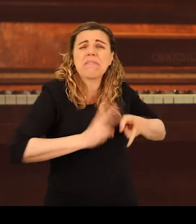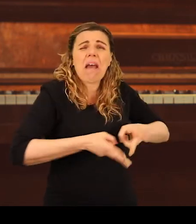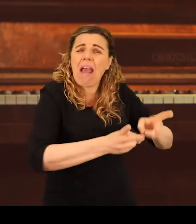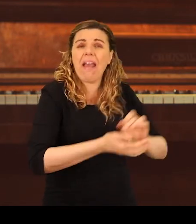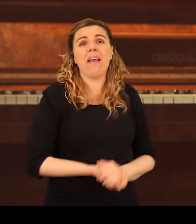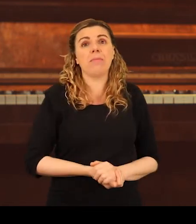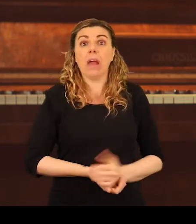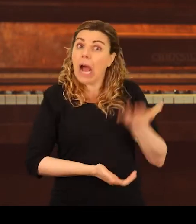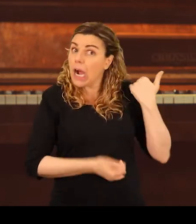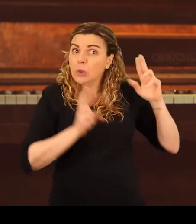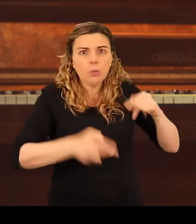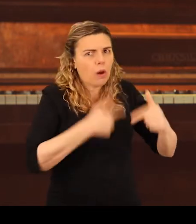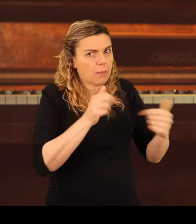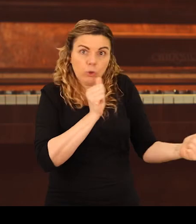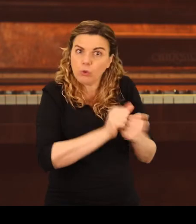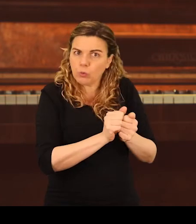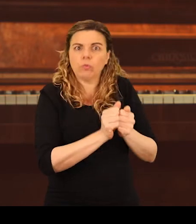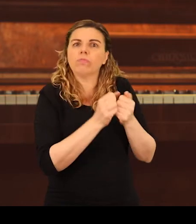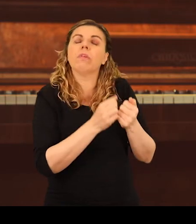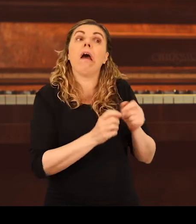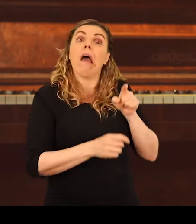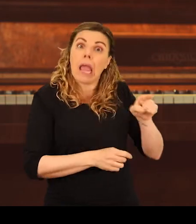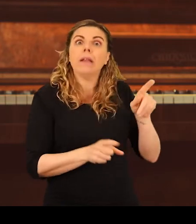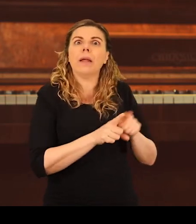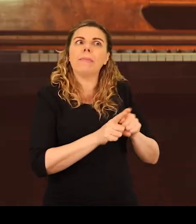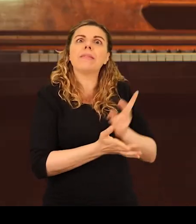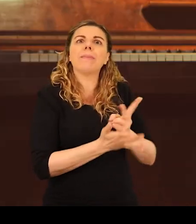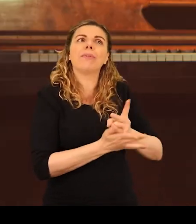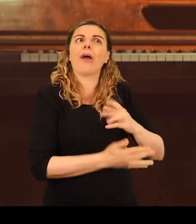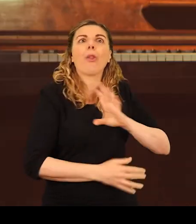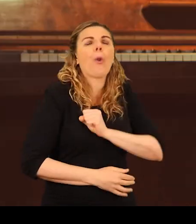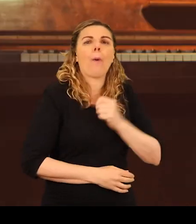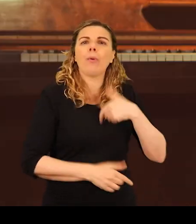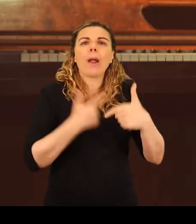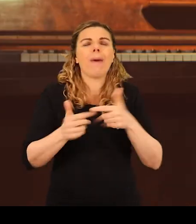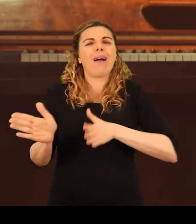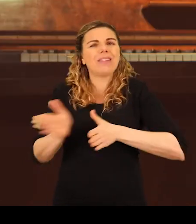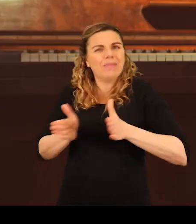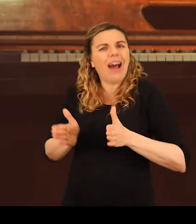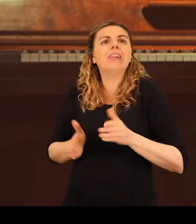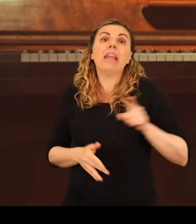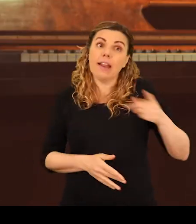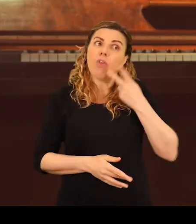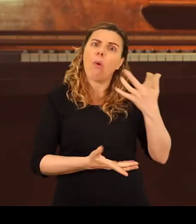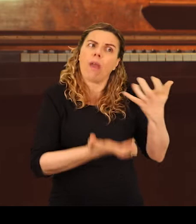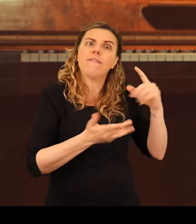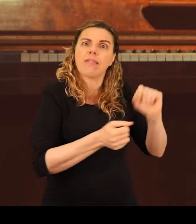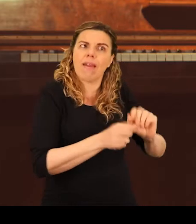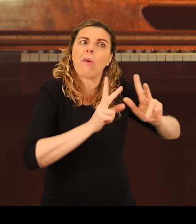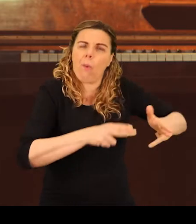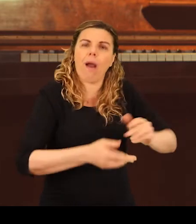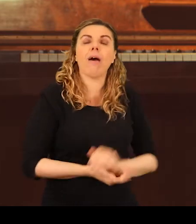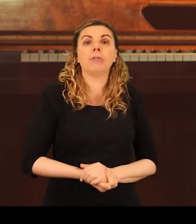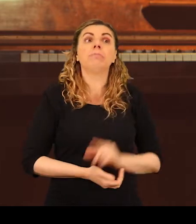sempre trocava ideia. A gente nunca tinha feito nada junto de fonograma. E ele, inclusive, sempre curtiu muito esse trabalho com a acessibilidade que eu fazia. E ele